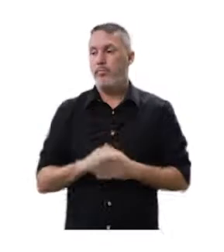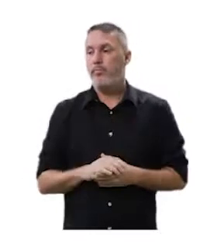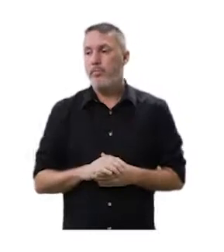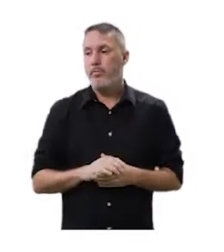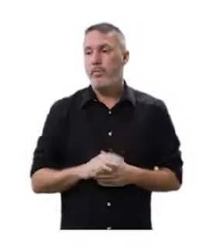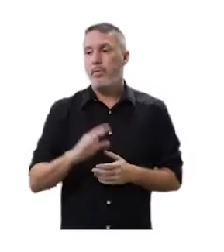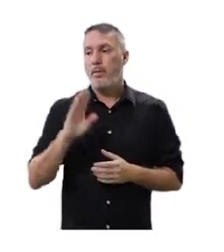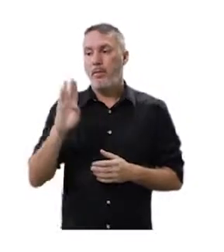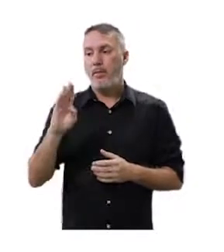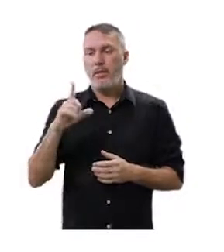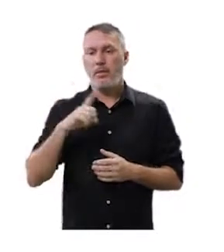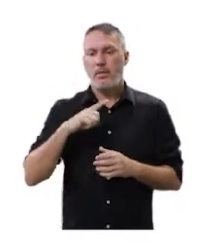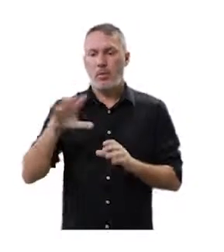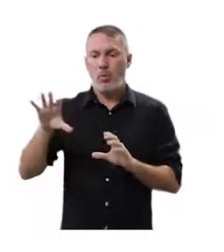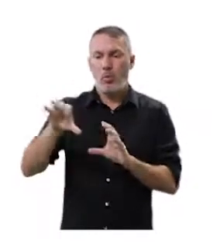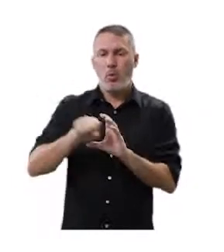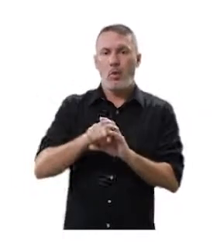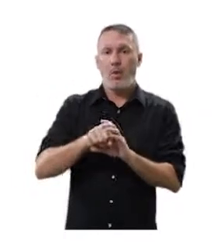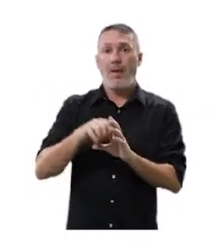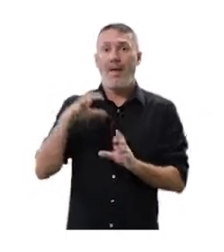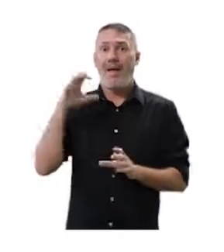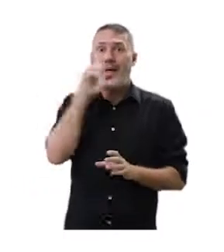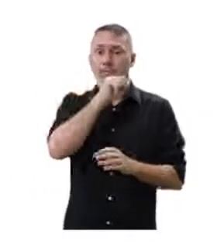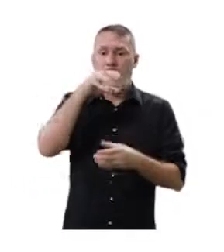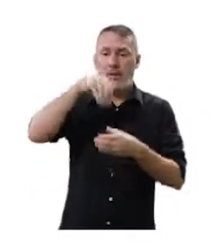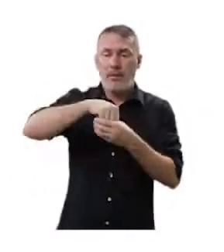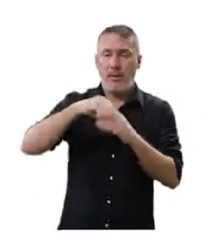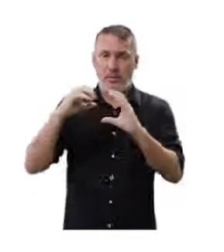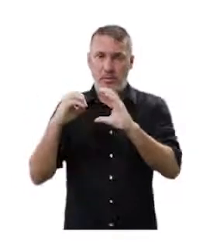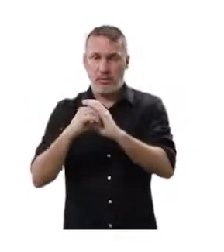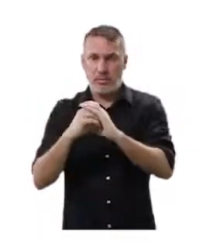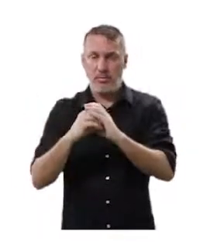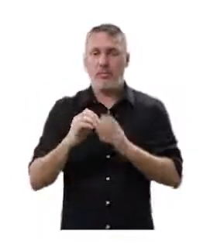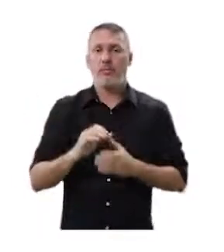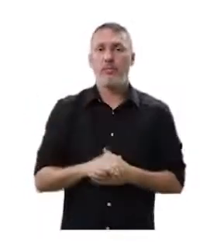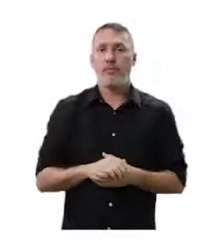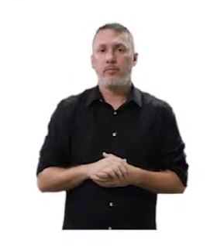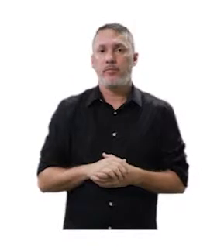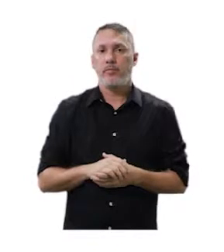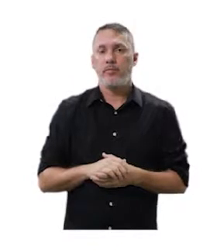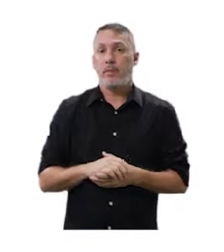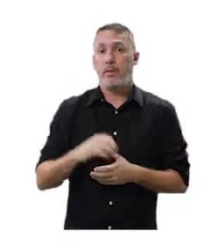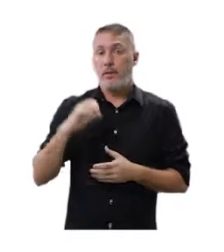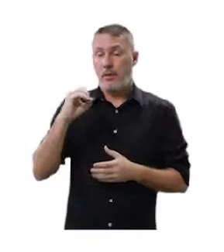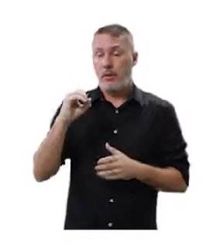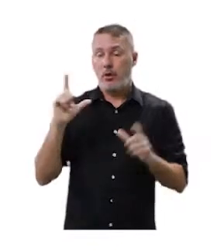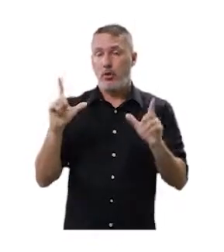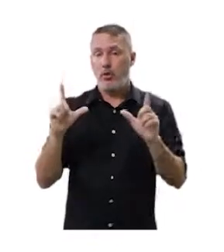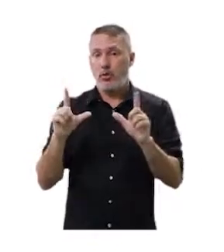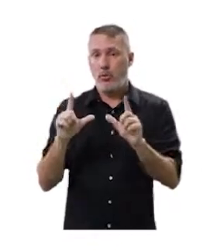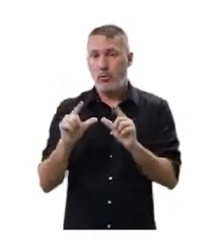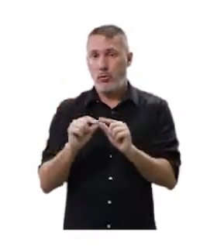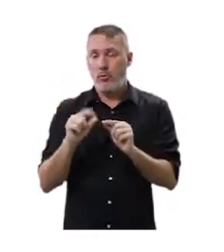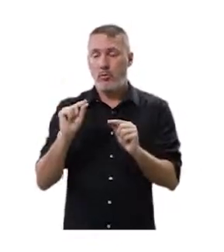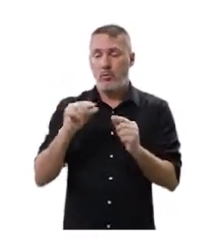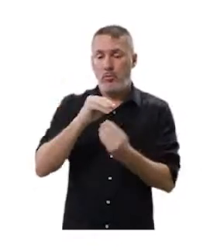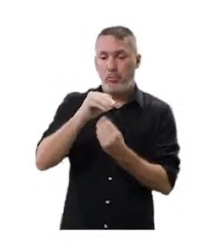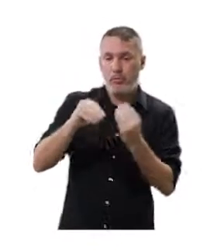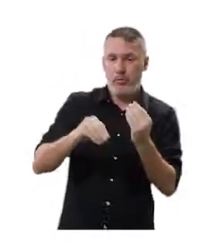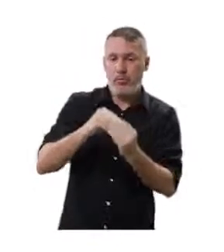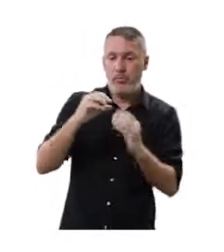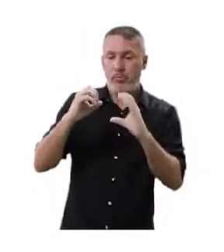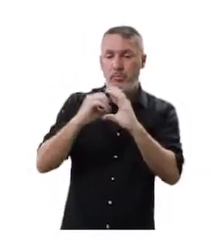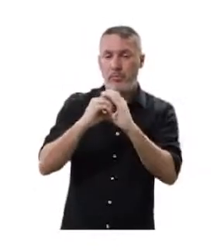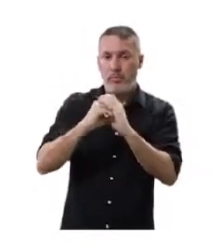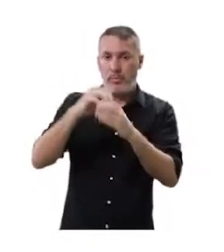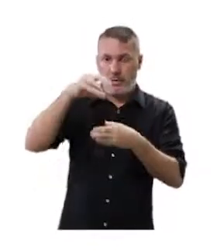B, difusão rápida de sódio para o interior da célula. Letra C, diminuição da concentração das